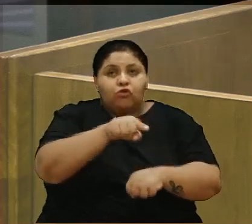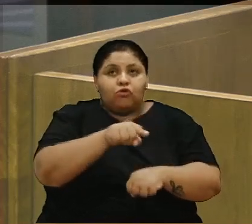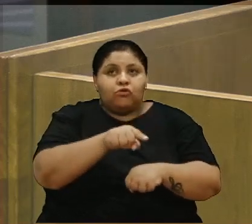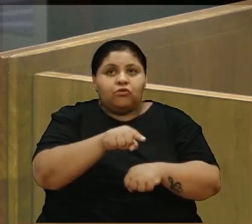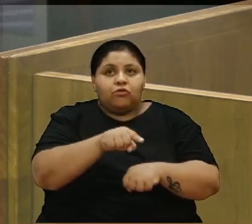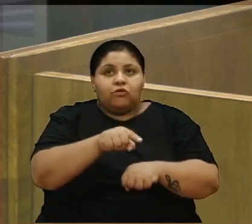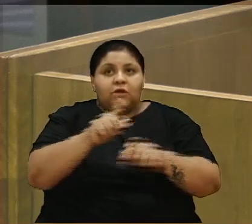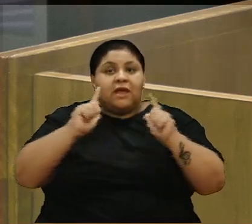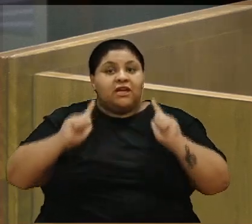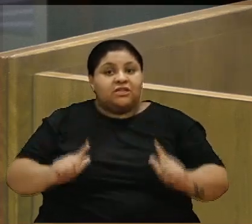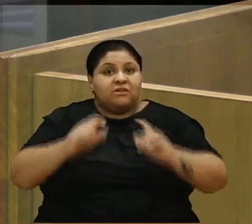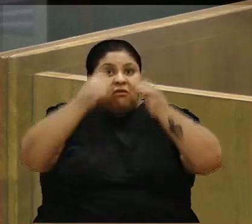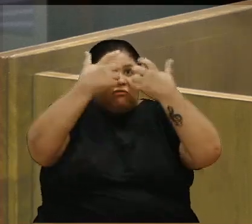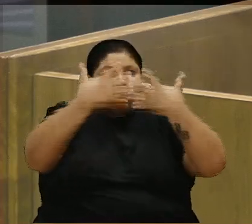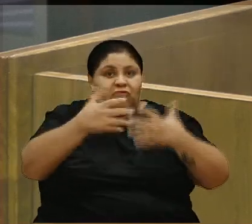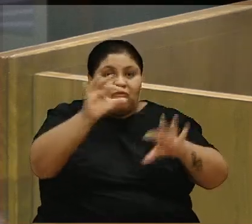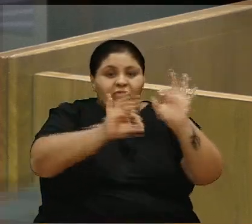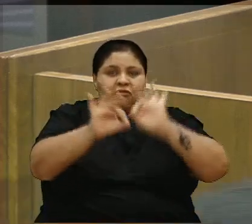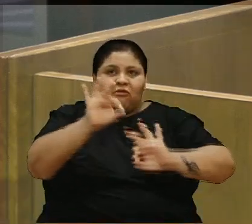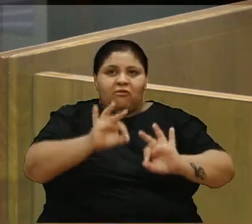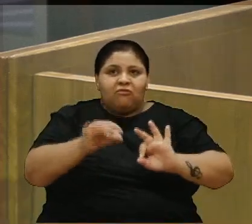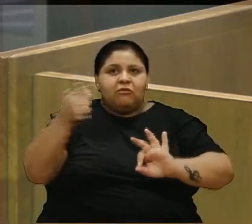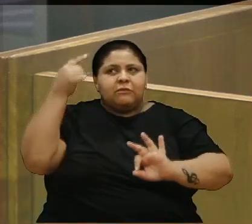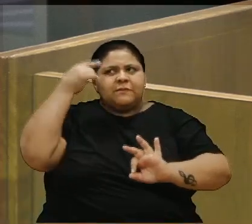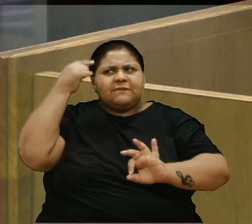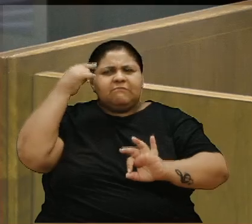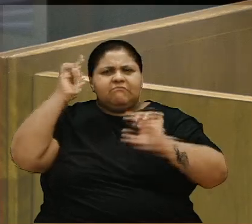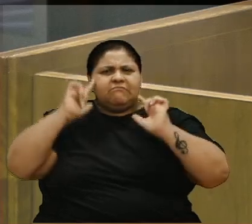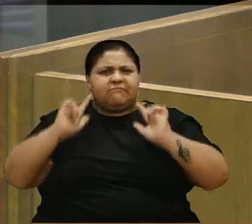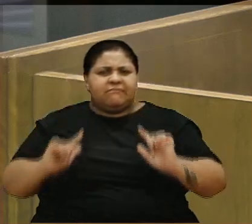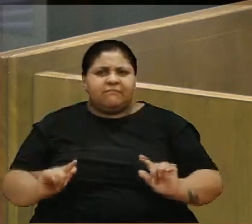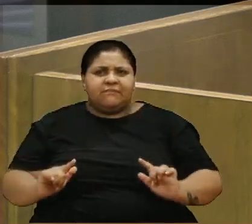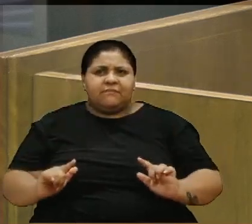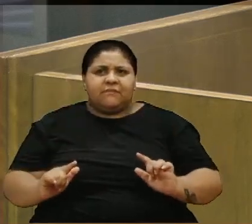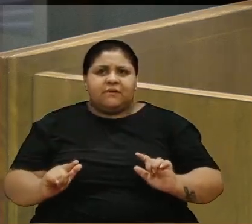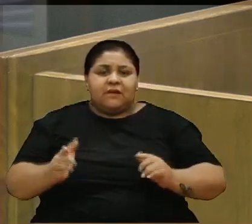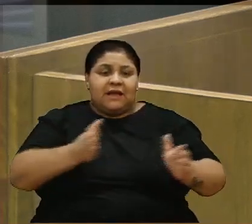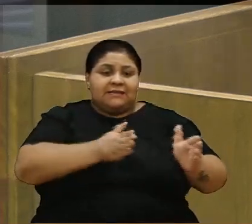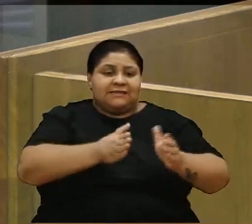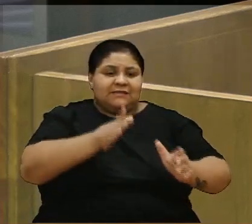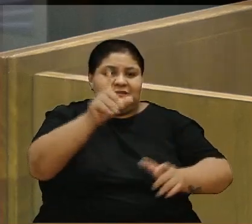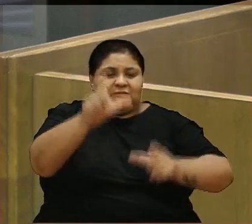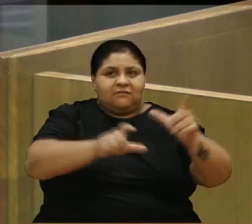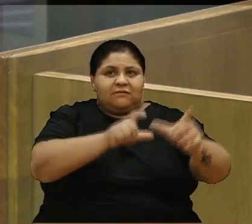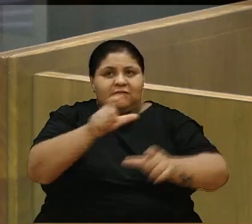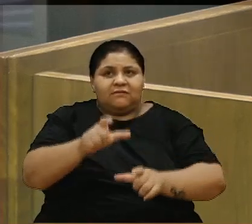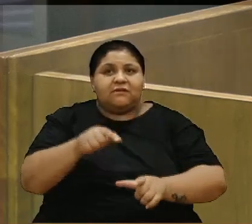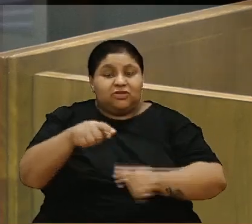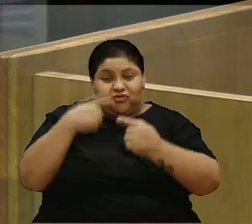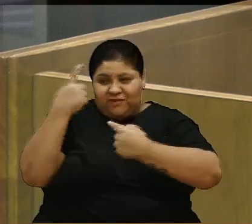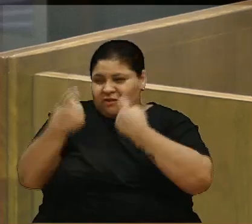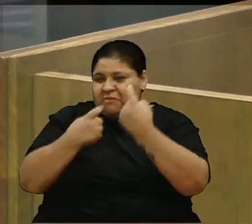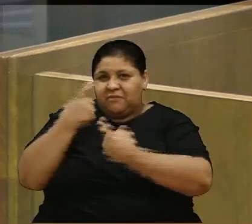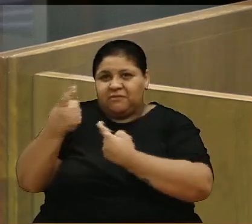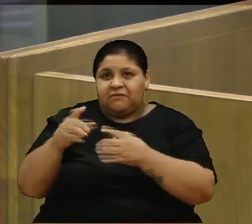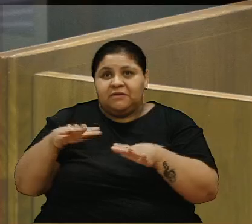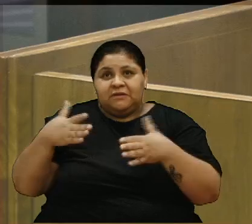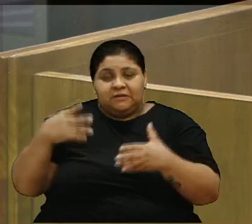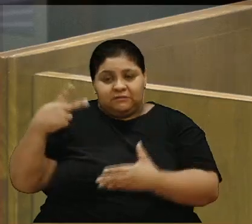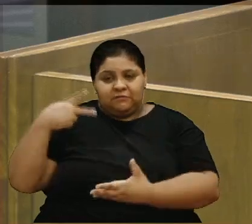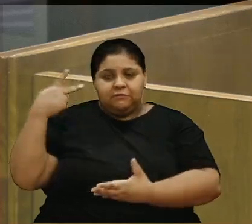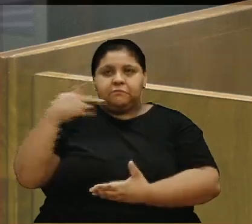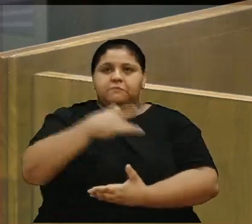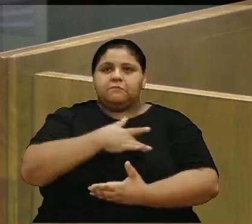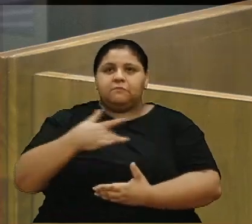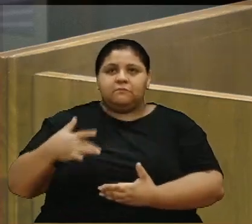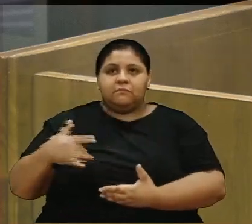a gestão que diz. Se nós pensarmos numa gestão que seja acessível ao povo, a gente vai se preocupar com essas coisas. Então, na política de